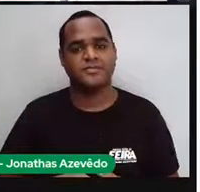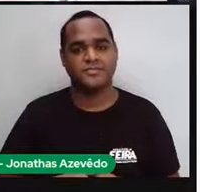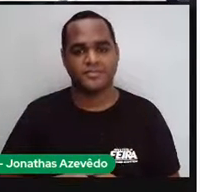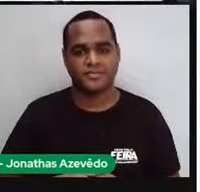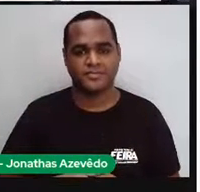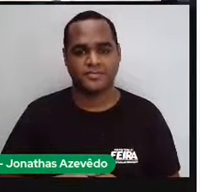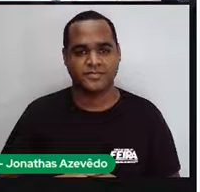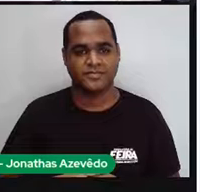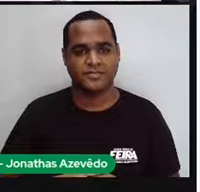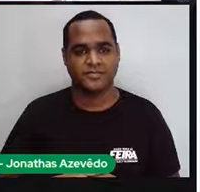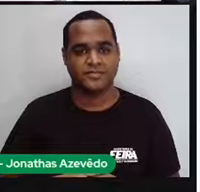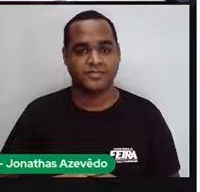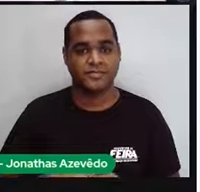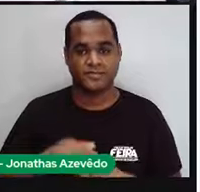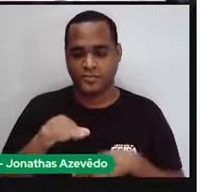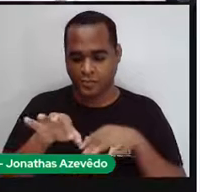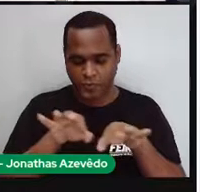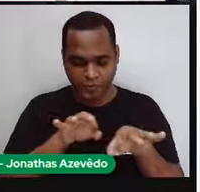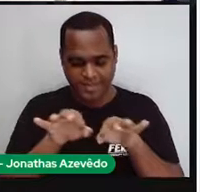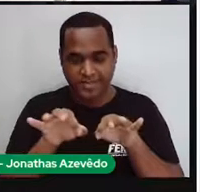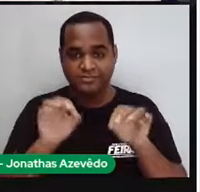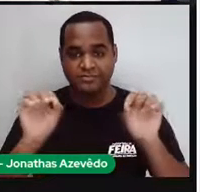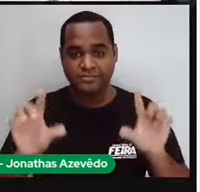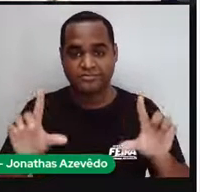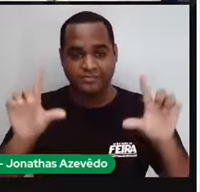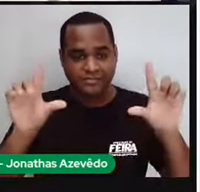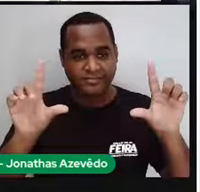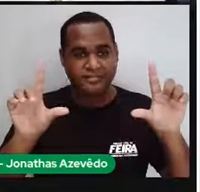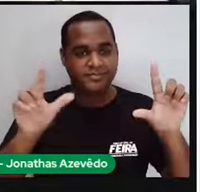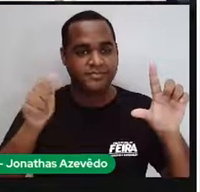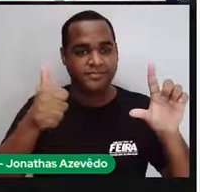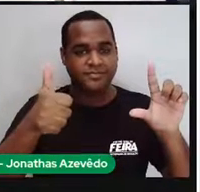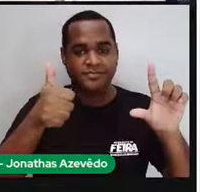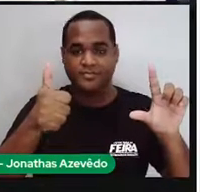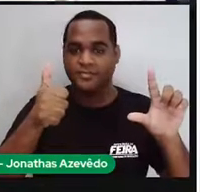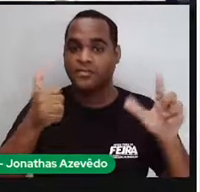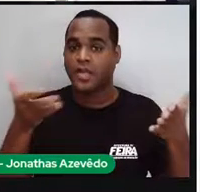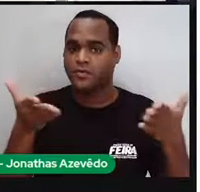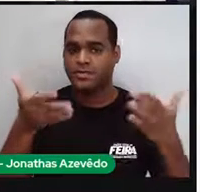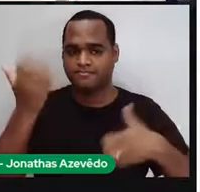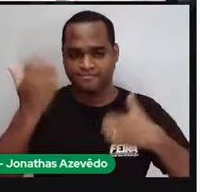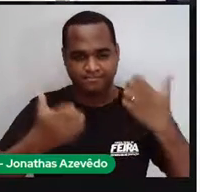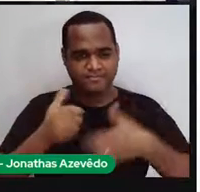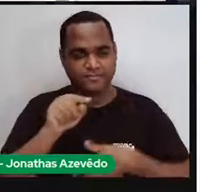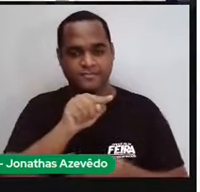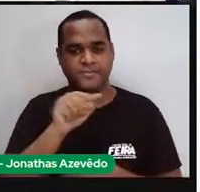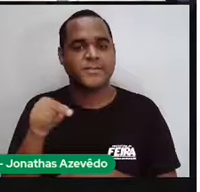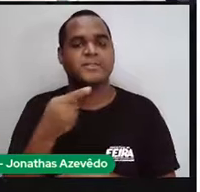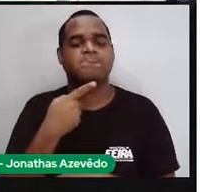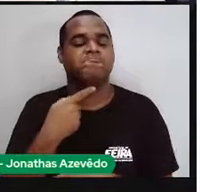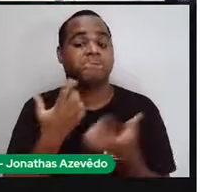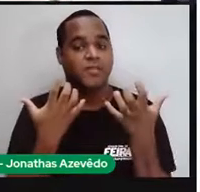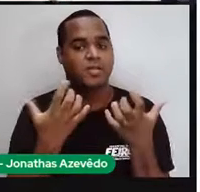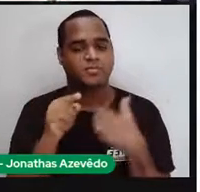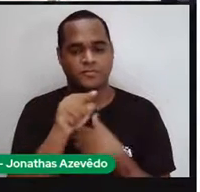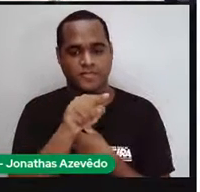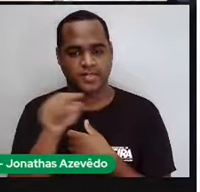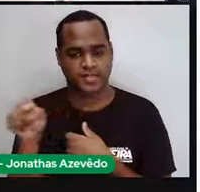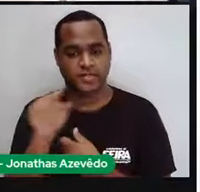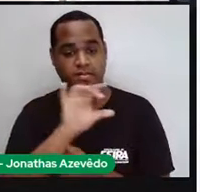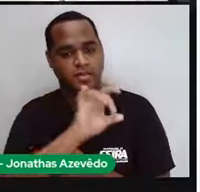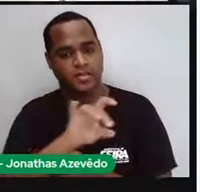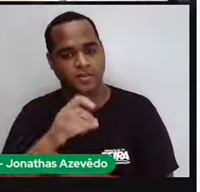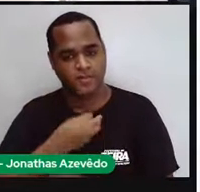assim ó deixa só organizar essa telinha é porque agora eu queria que você